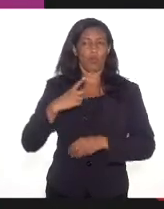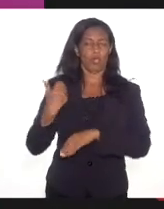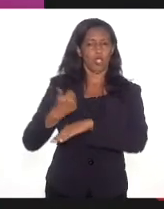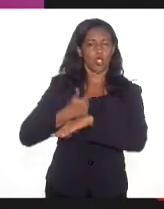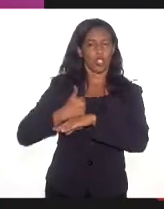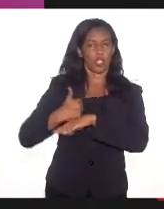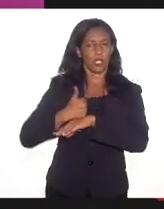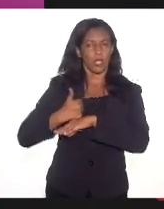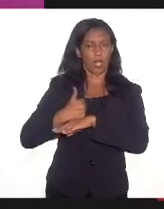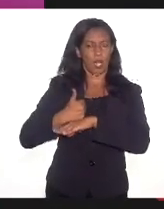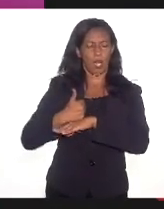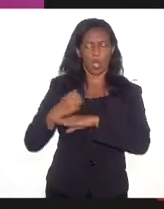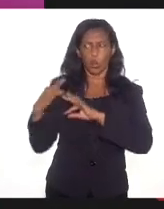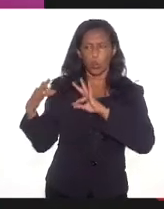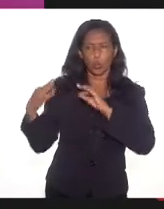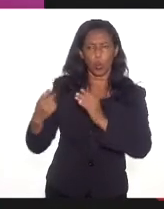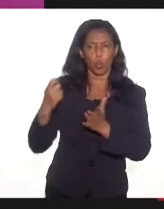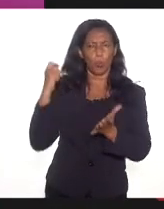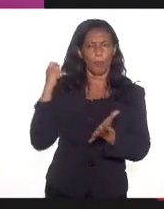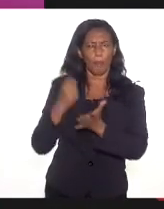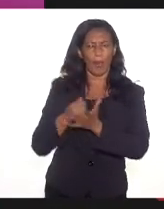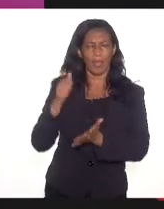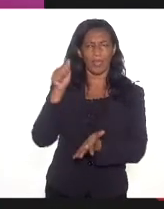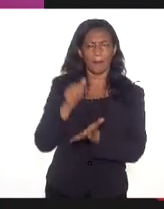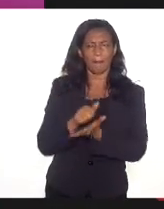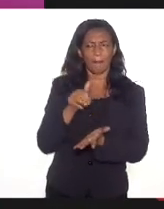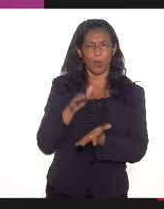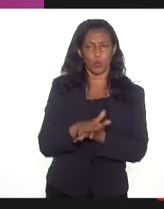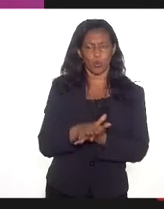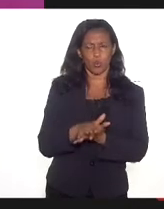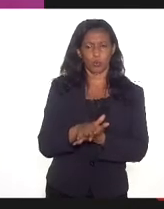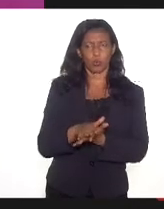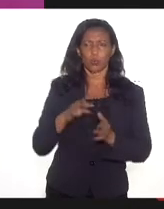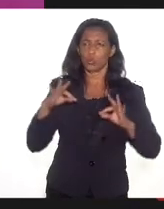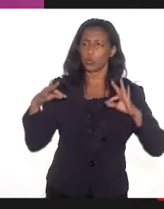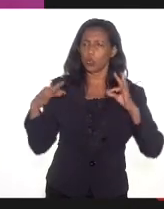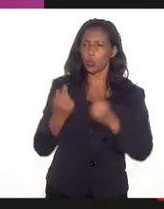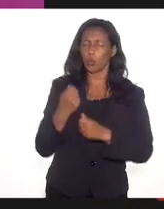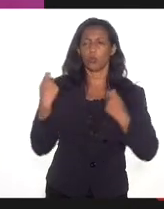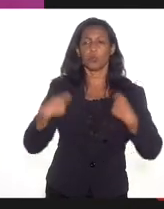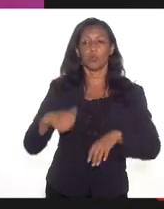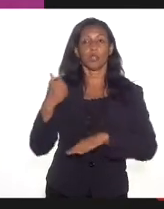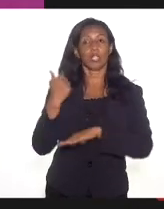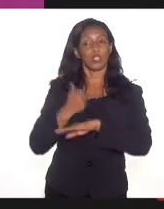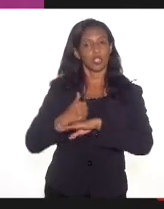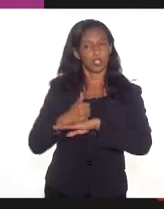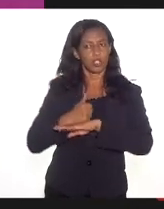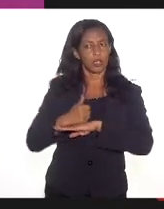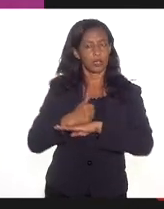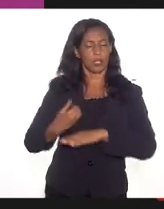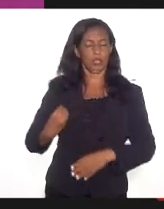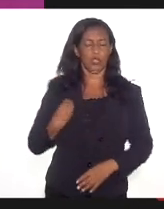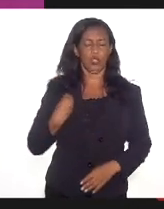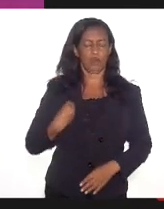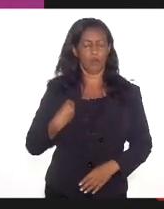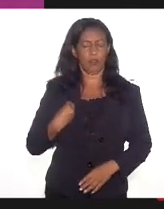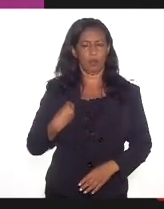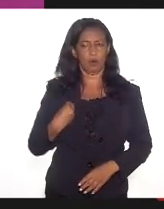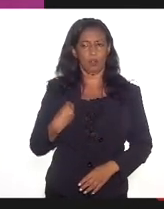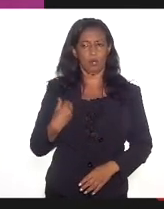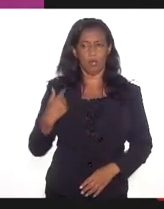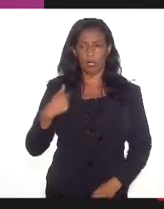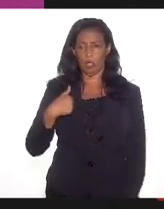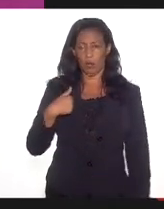pagam impostos todos precisam ter dignidade de vida então deixo aqui o meu repúdio